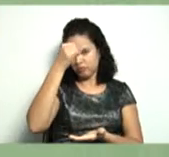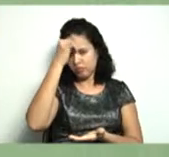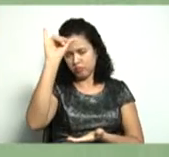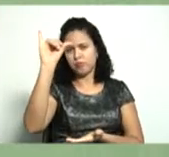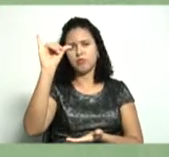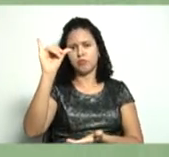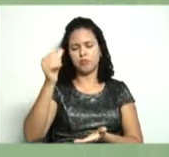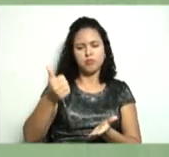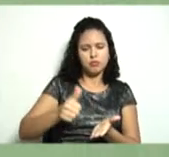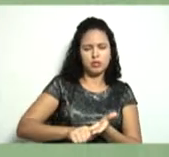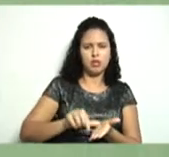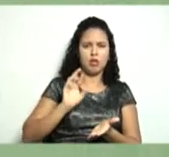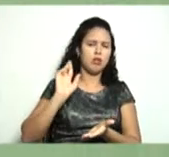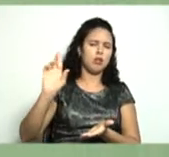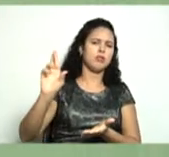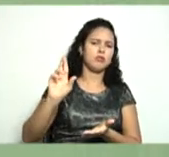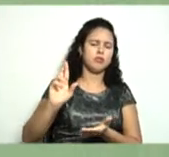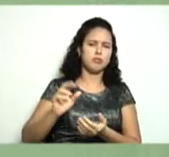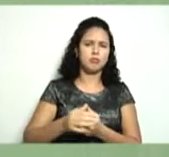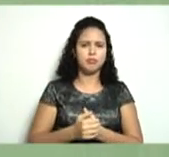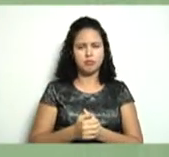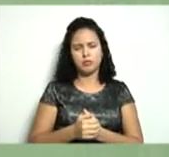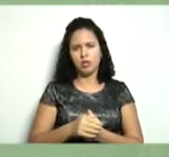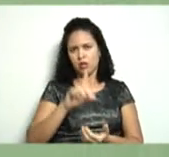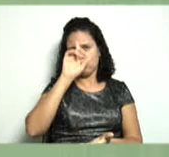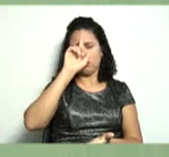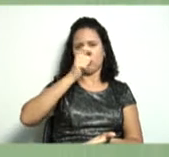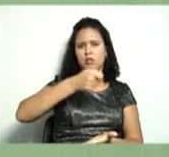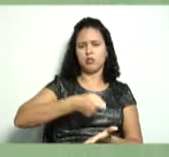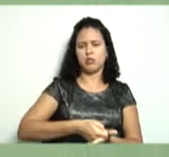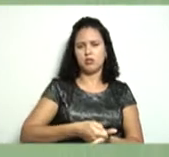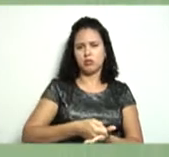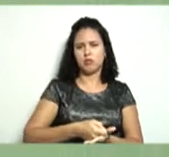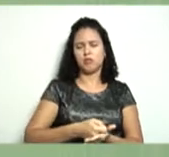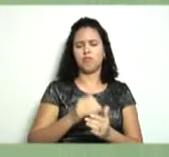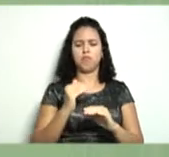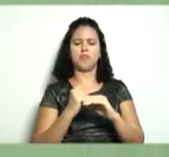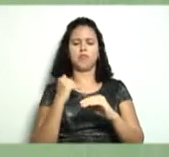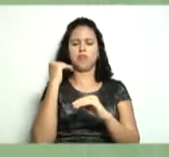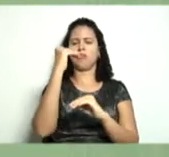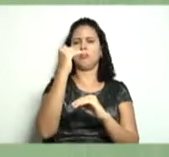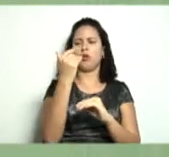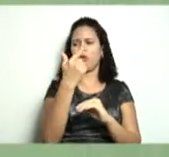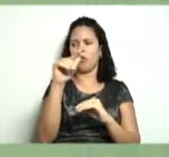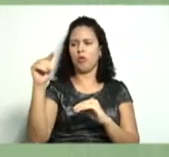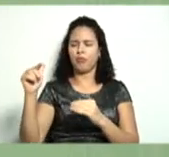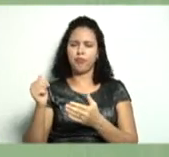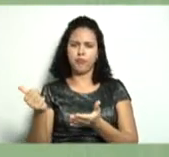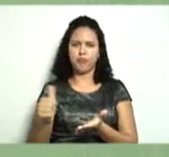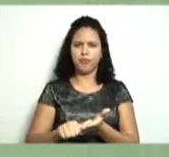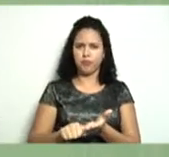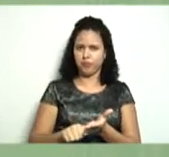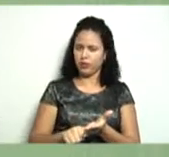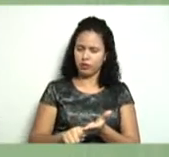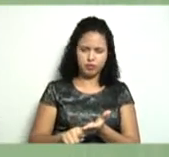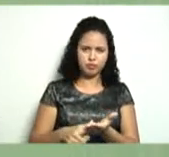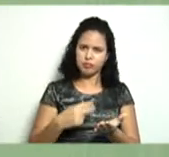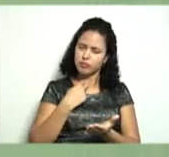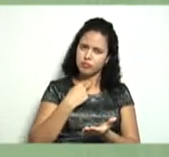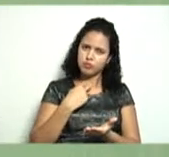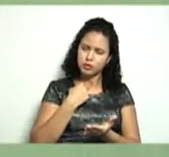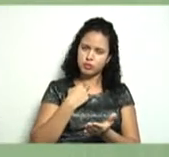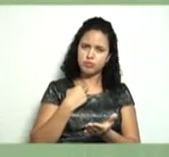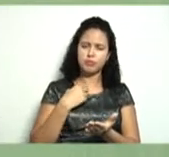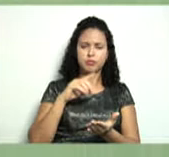na cooperativa, o que lhe concederia poder de decisão e posição privilegiada em relação aos outros sócios. As decisões serão sempre, na